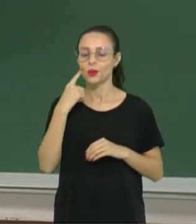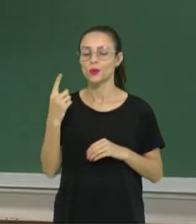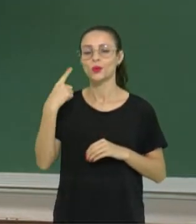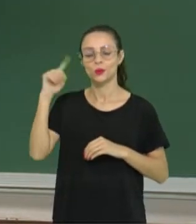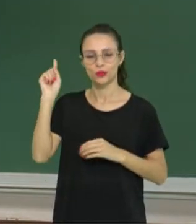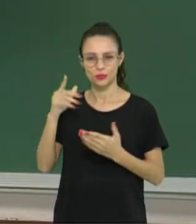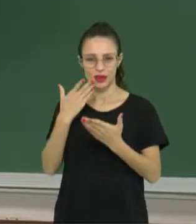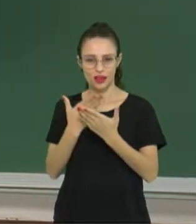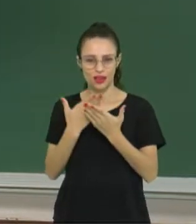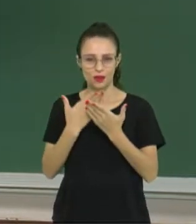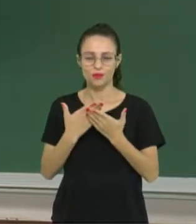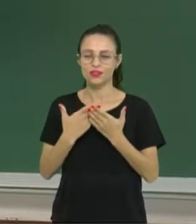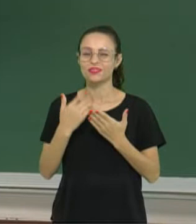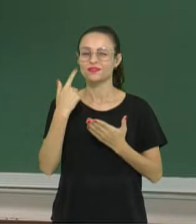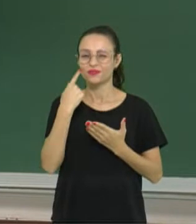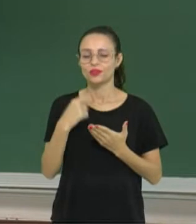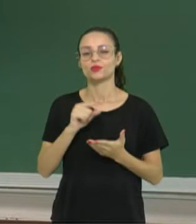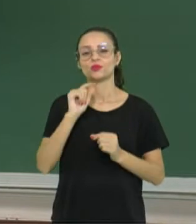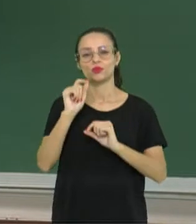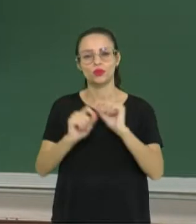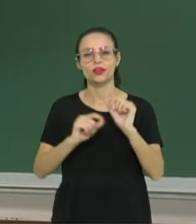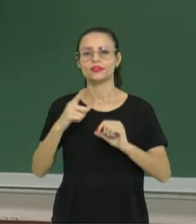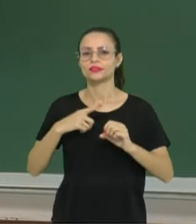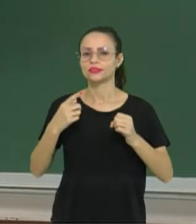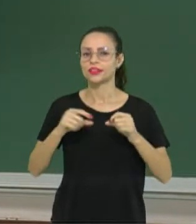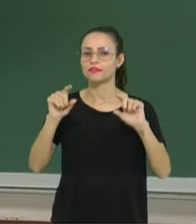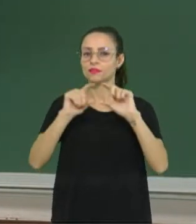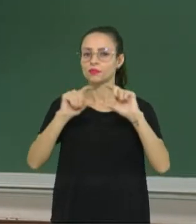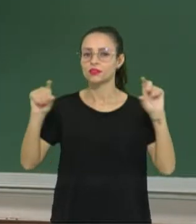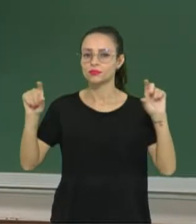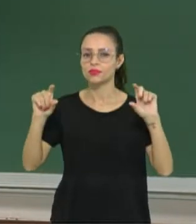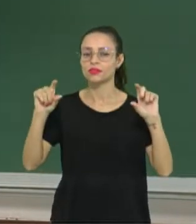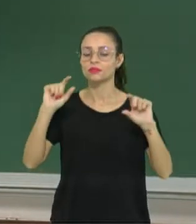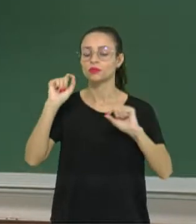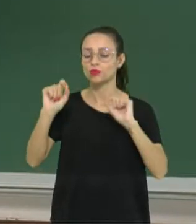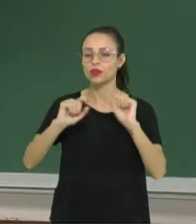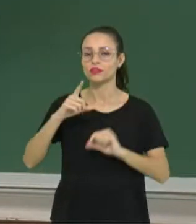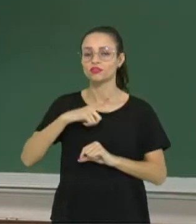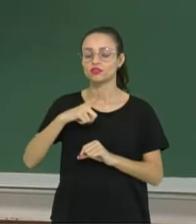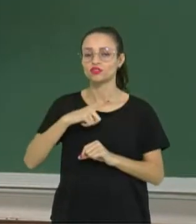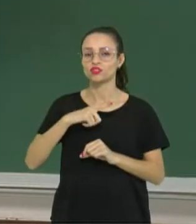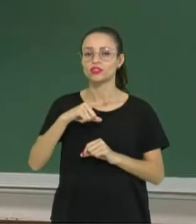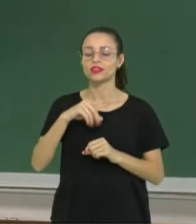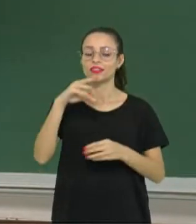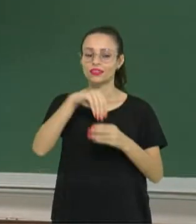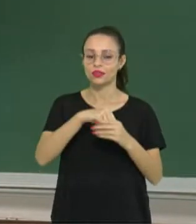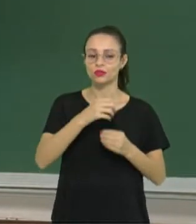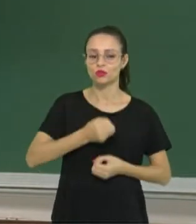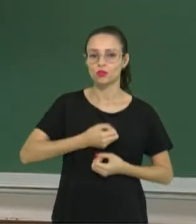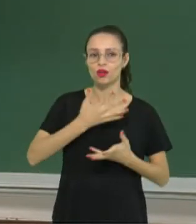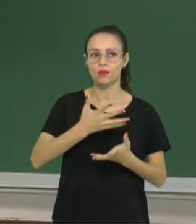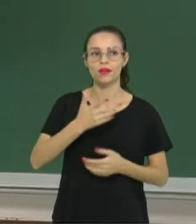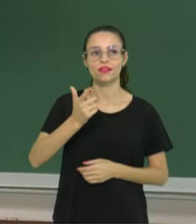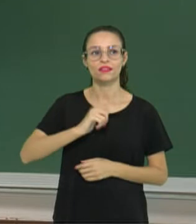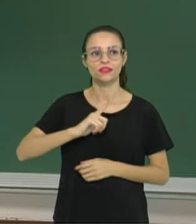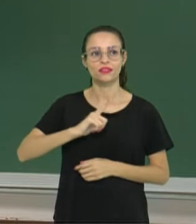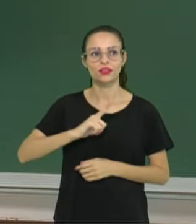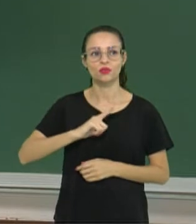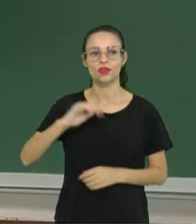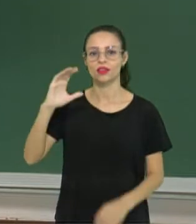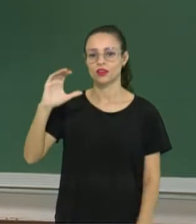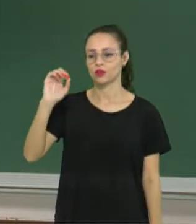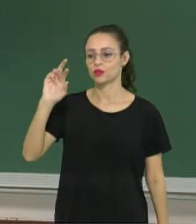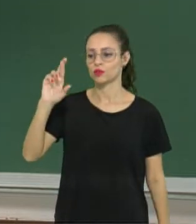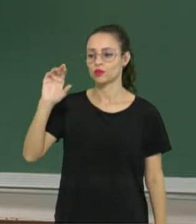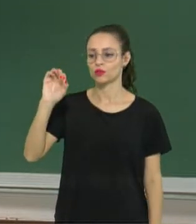aulas que a gente falou, que a gente teve uma expressão colored, que apareceu no meio de um poema. Então, nós temos a ideia de